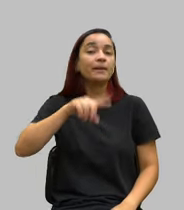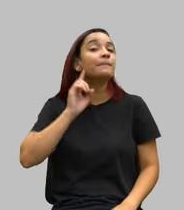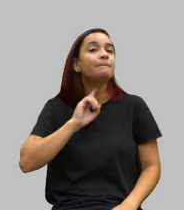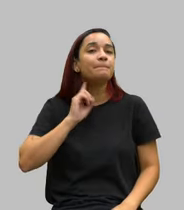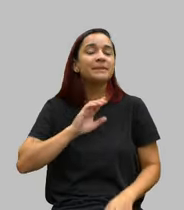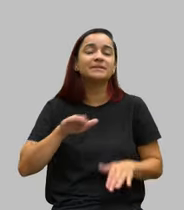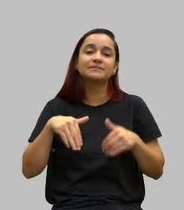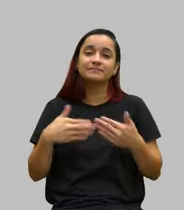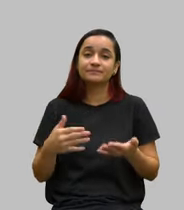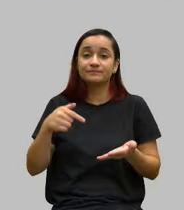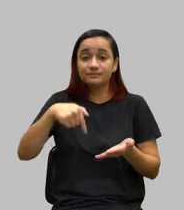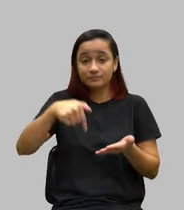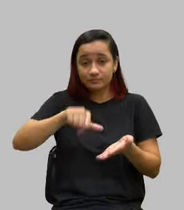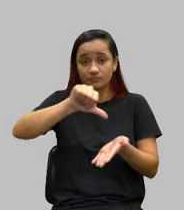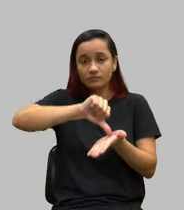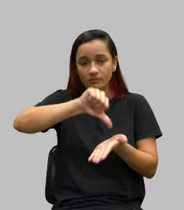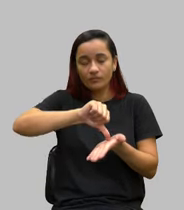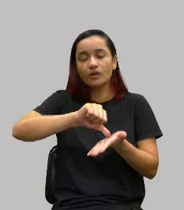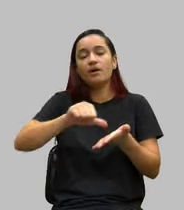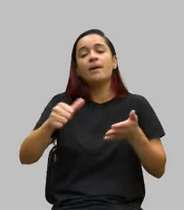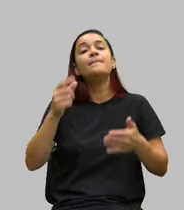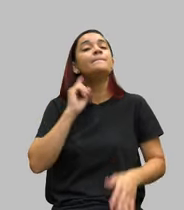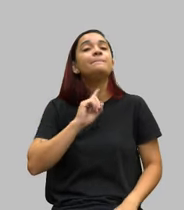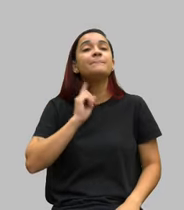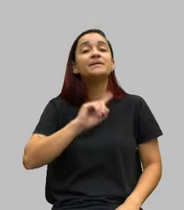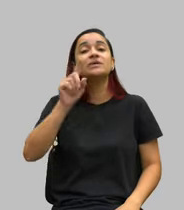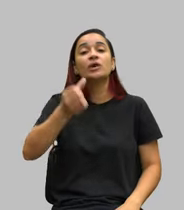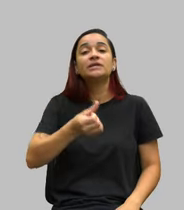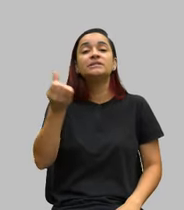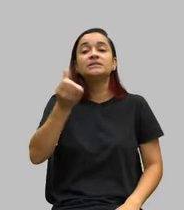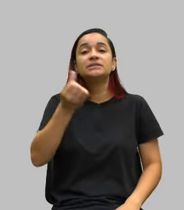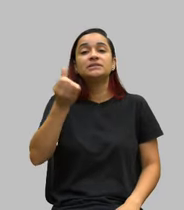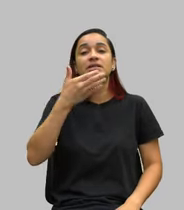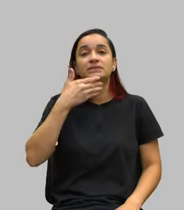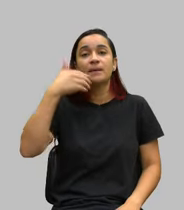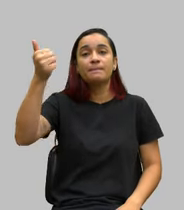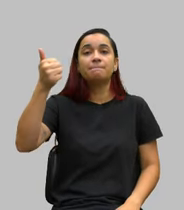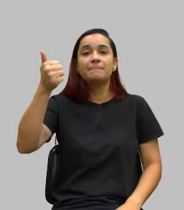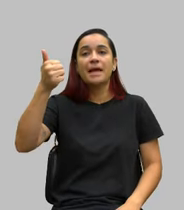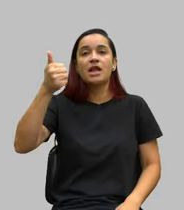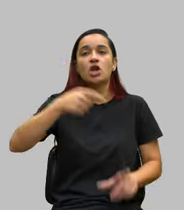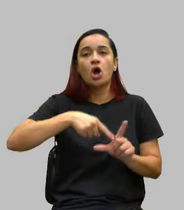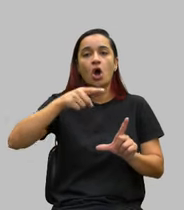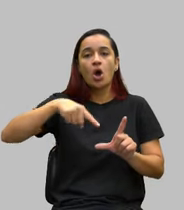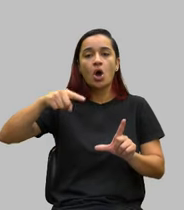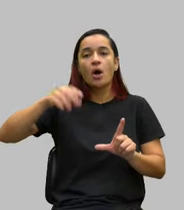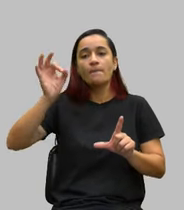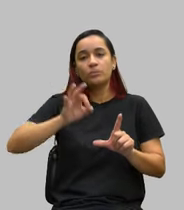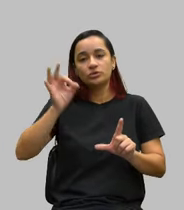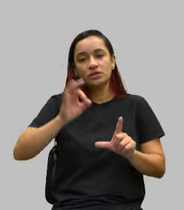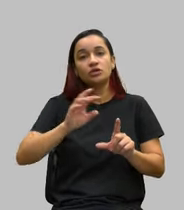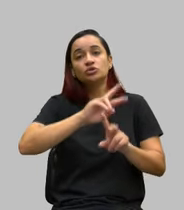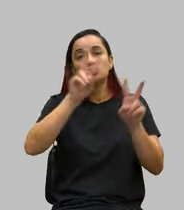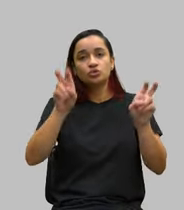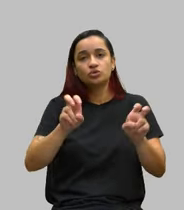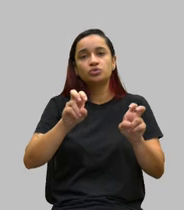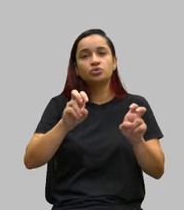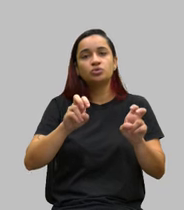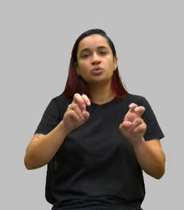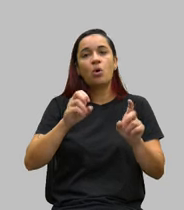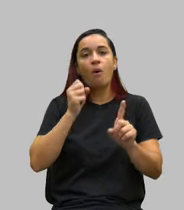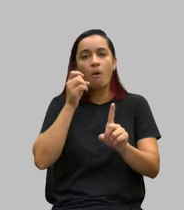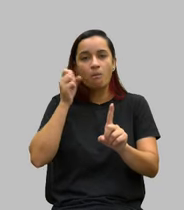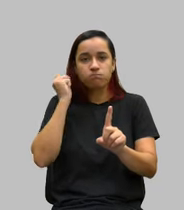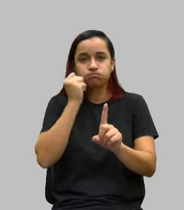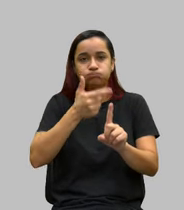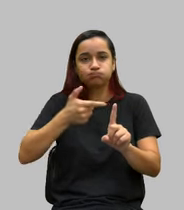tem ela hoje é entendida como a sexta melhor taxa né vamos dizer assim dos homicídios praticados no país ainda é uma taxa alta o